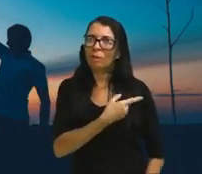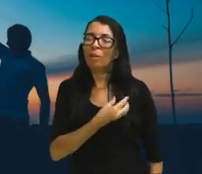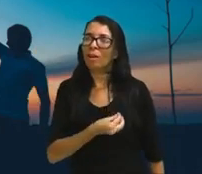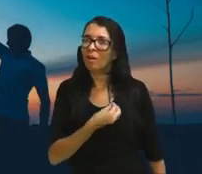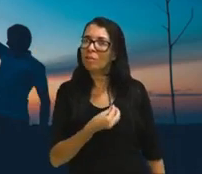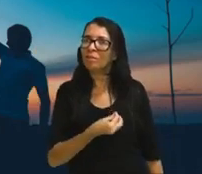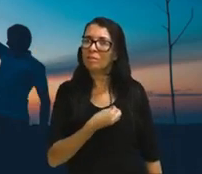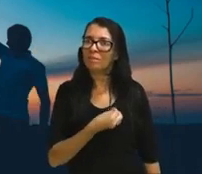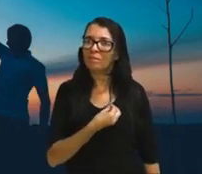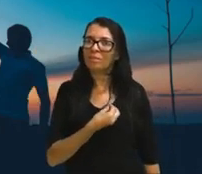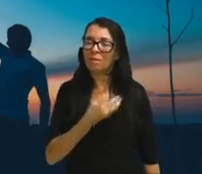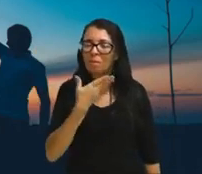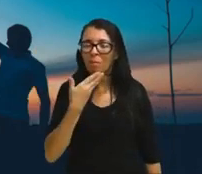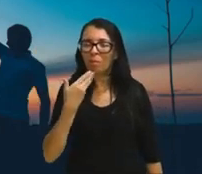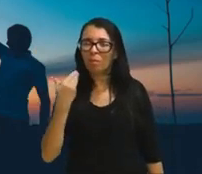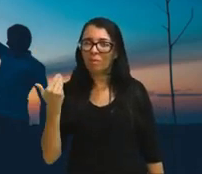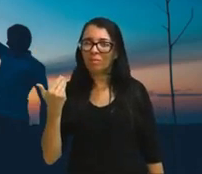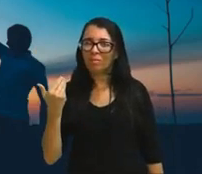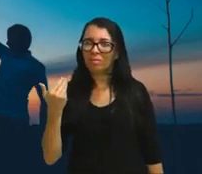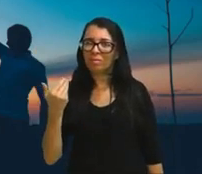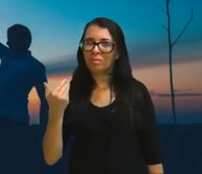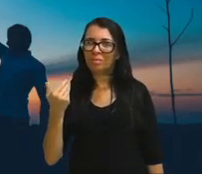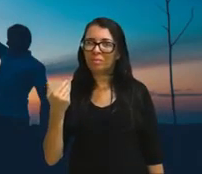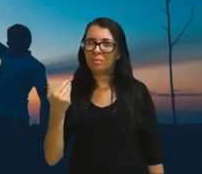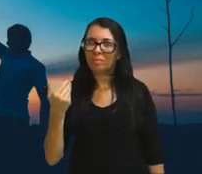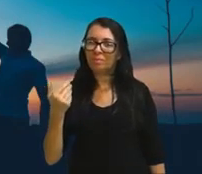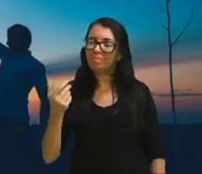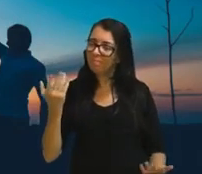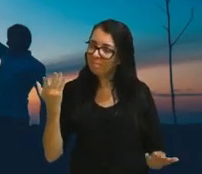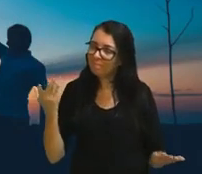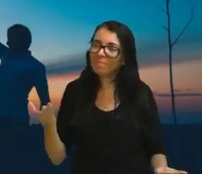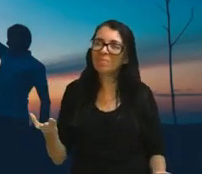Senhor, precisamos da ajuda do Senhor.